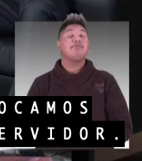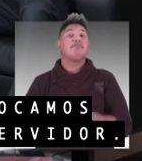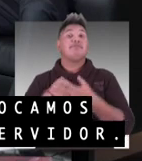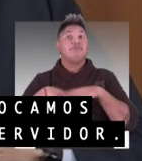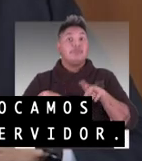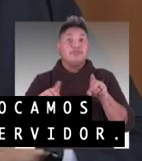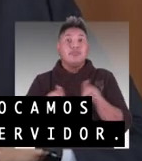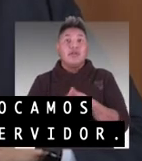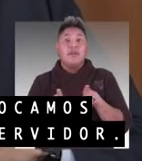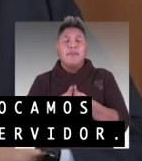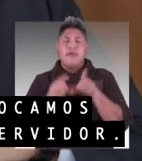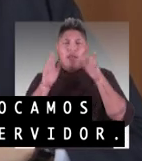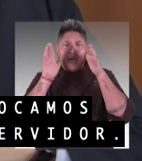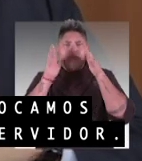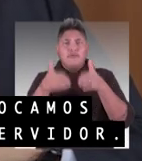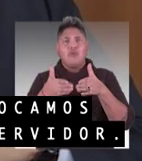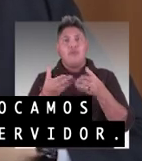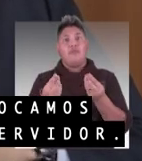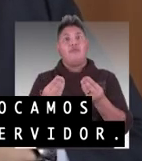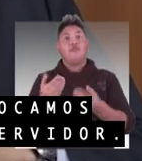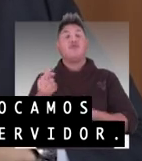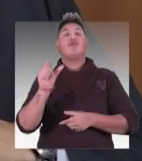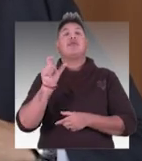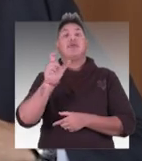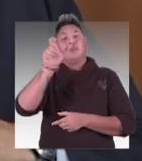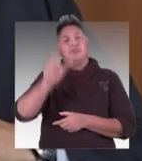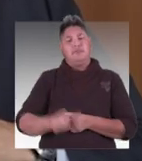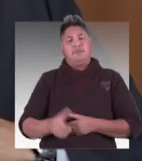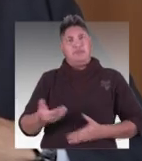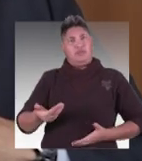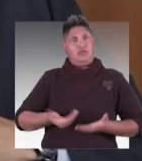Também focamos muito no servidor.